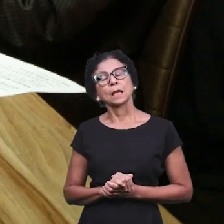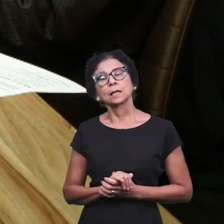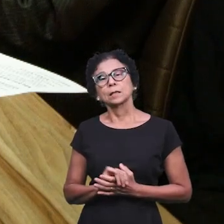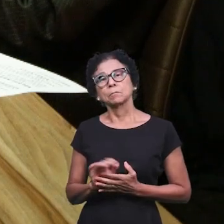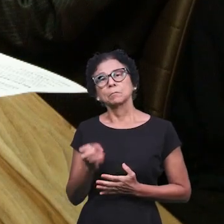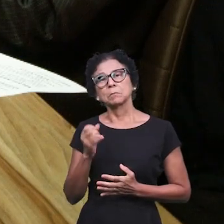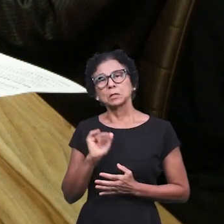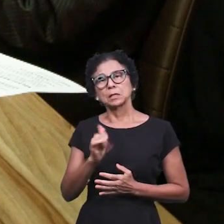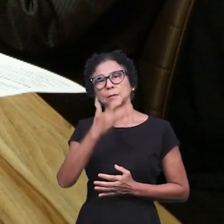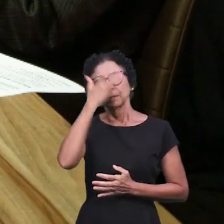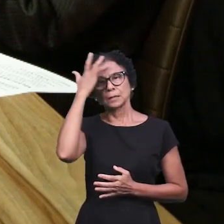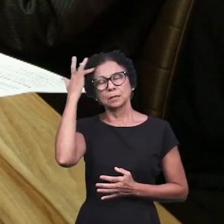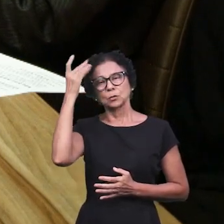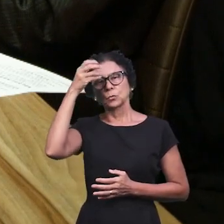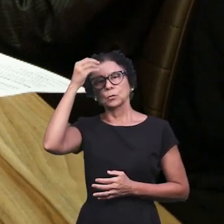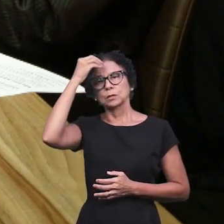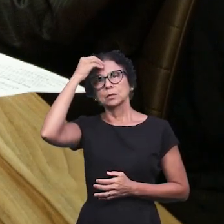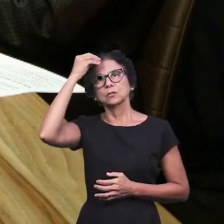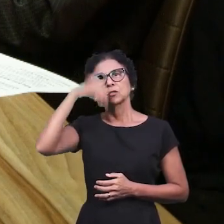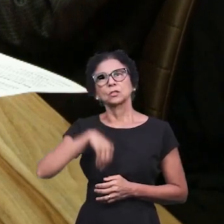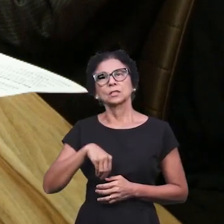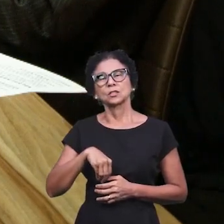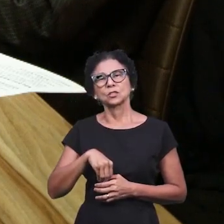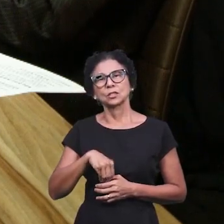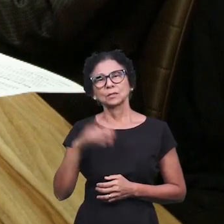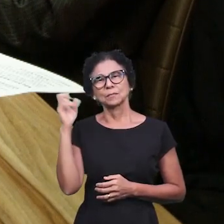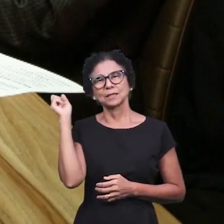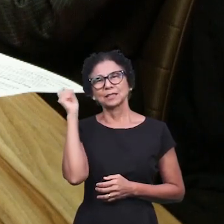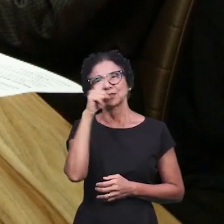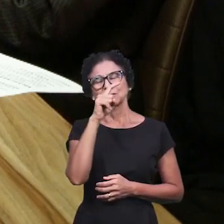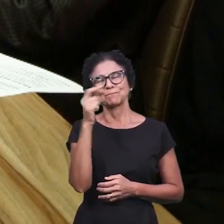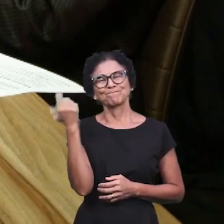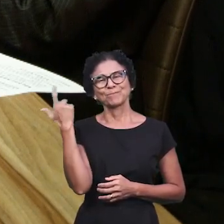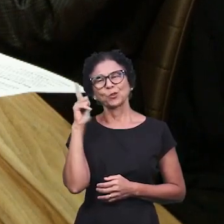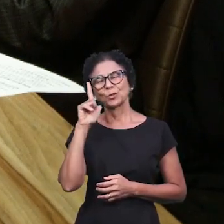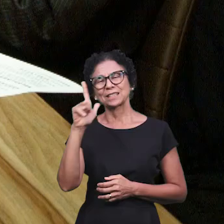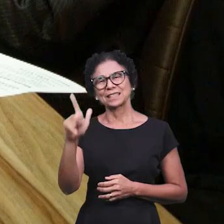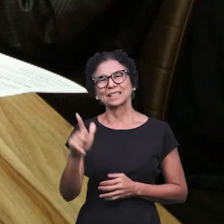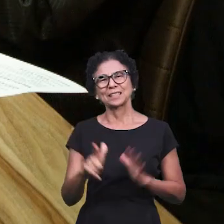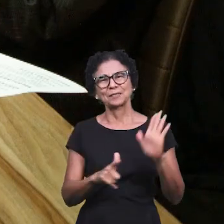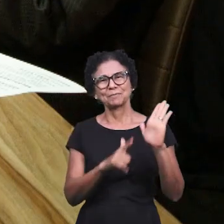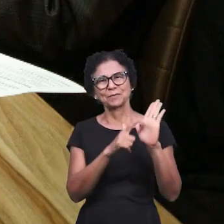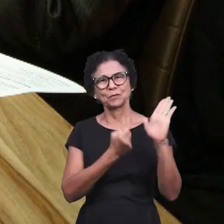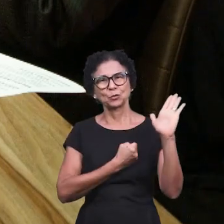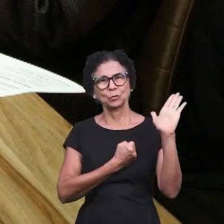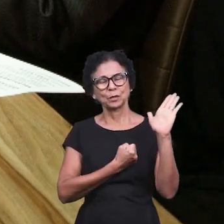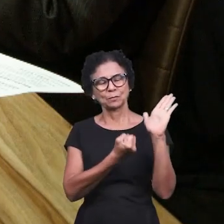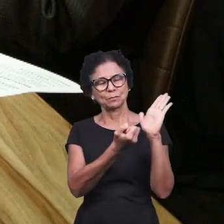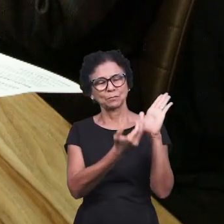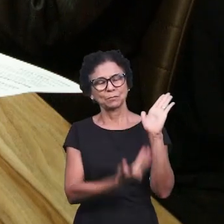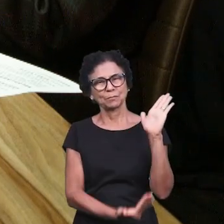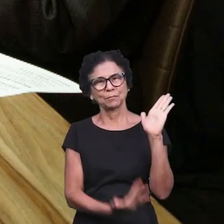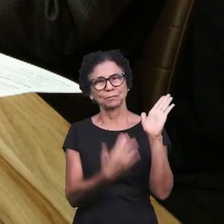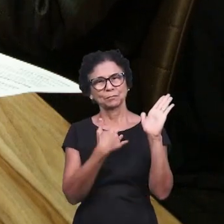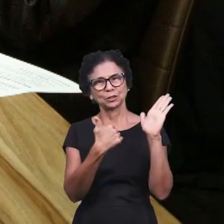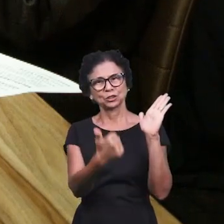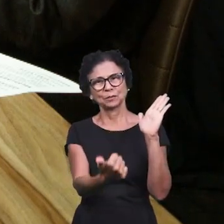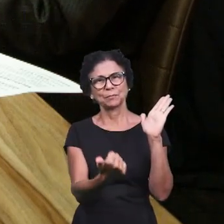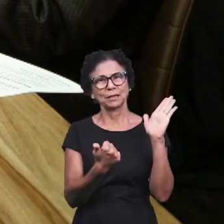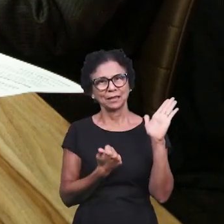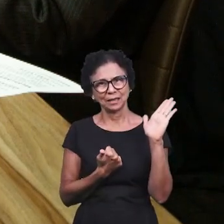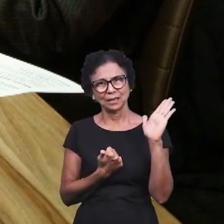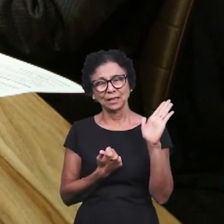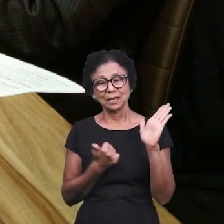mais desistências que ocorresse, dificilmente chegaria no meu número. Sim. Então, mas aquilo ali, para mim, foi um motivador para que